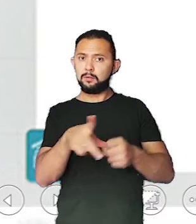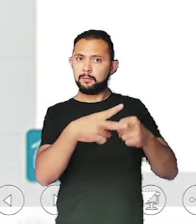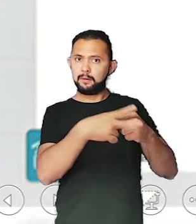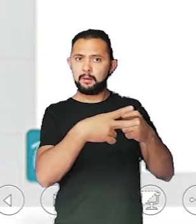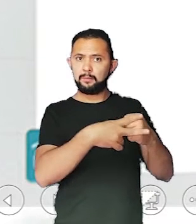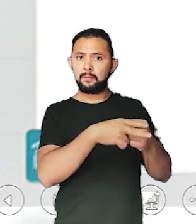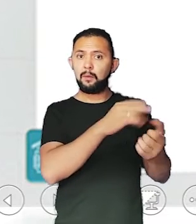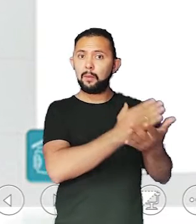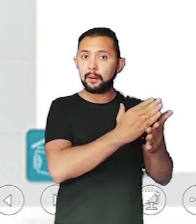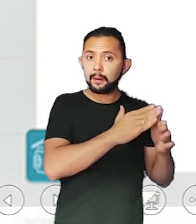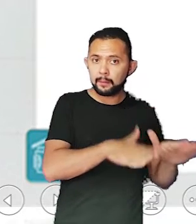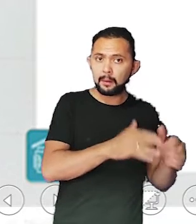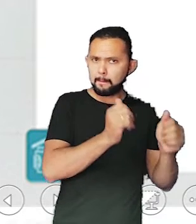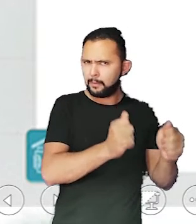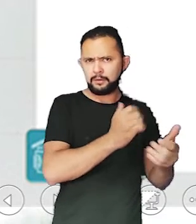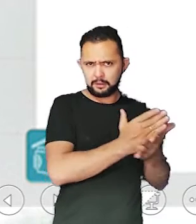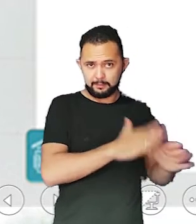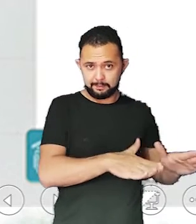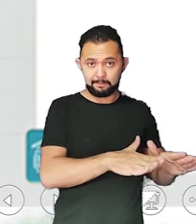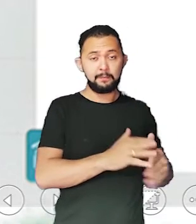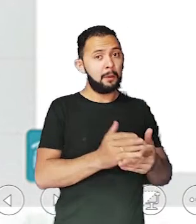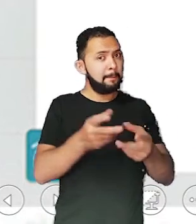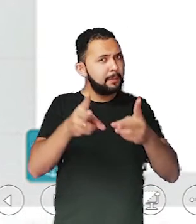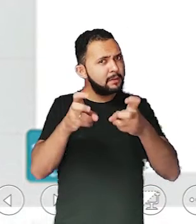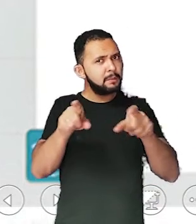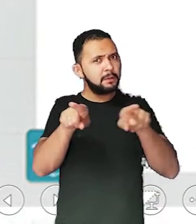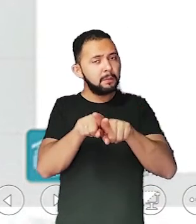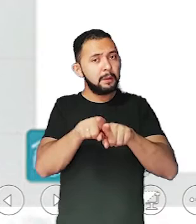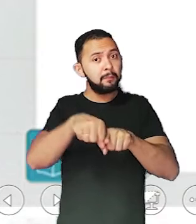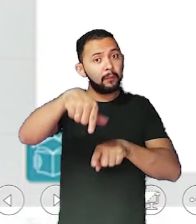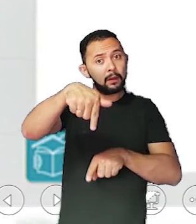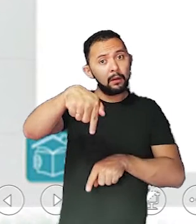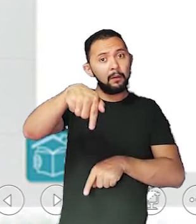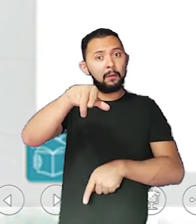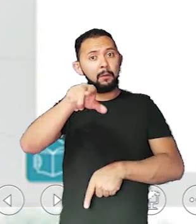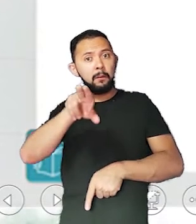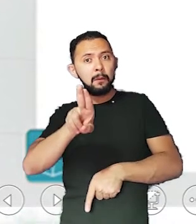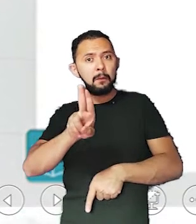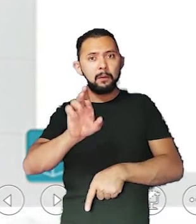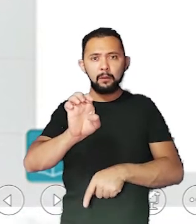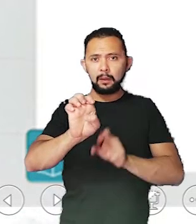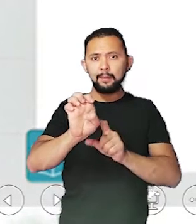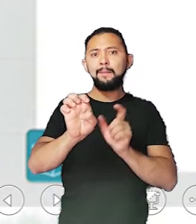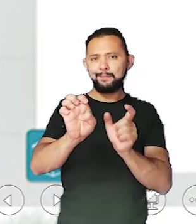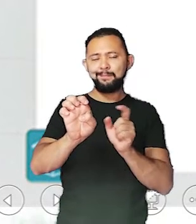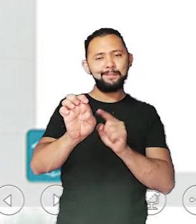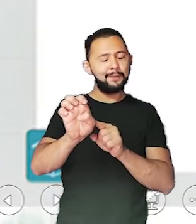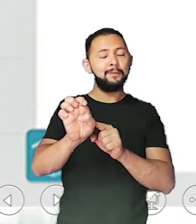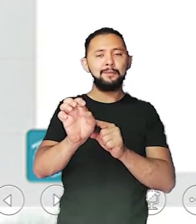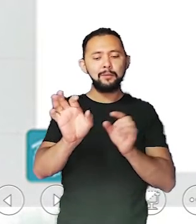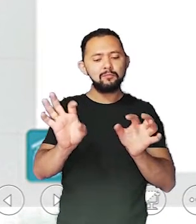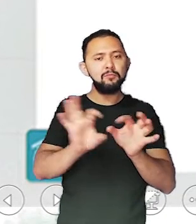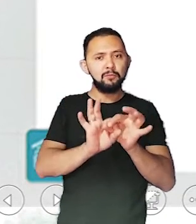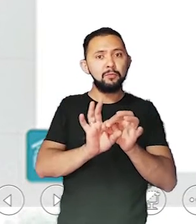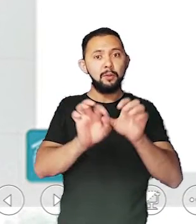Beleza. E olha novamente aqui o quê? Certo? Quem disse que o amor pode acabar. Então, a estrutura está